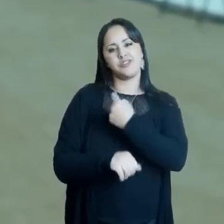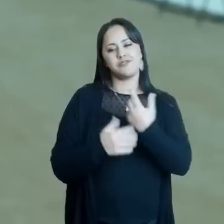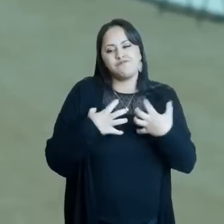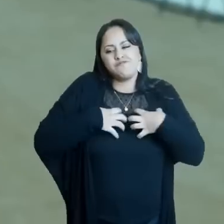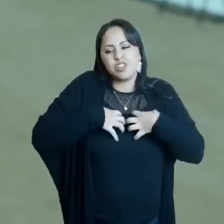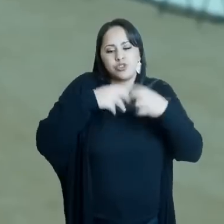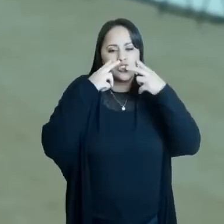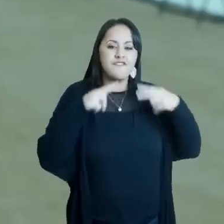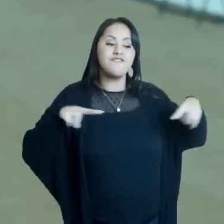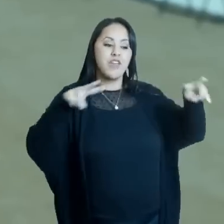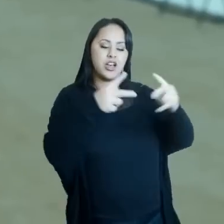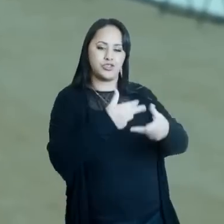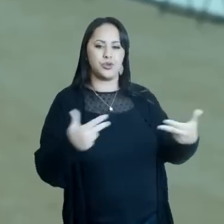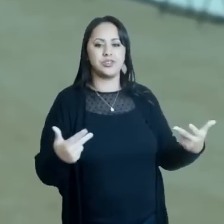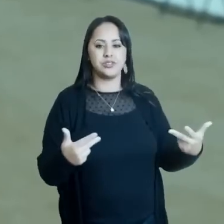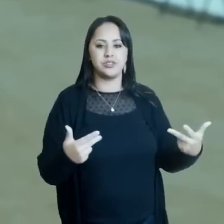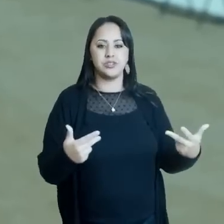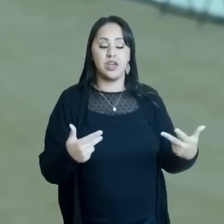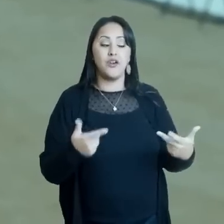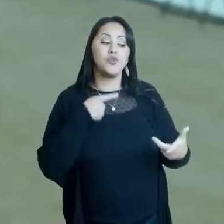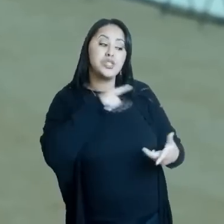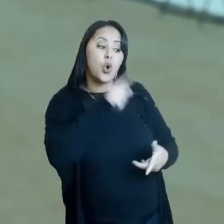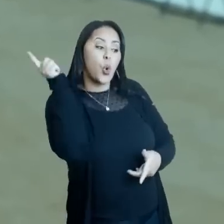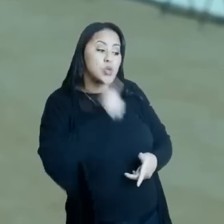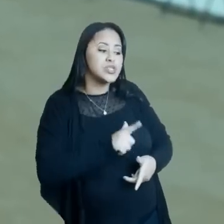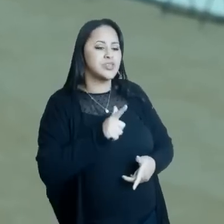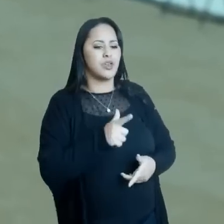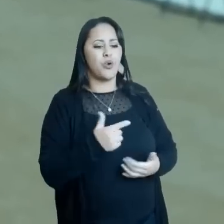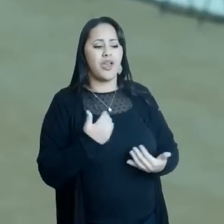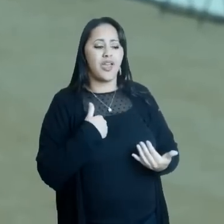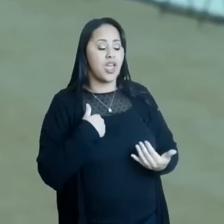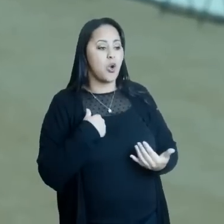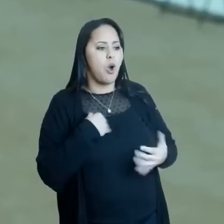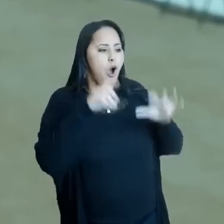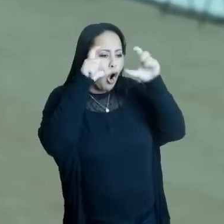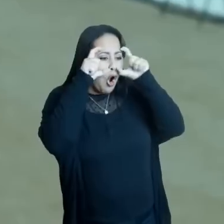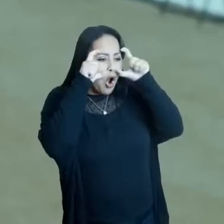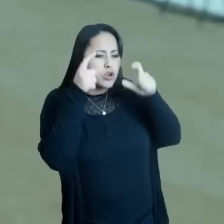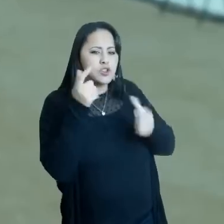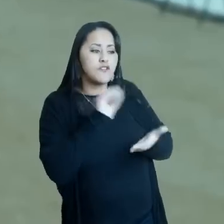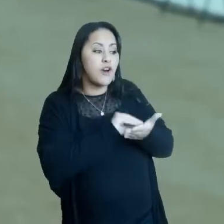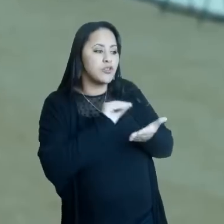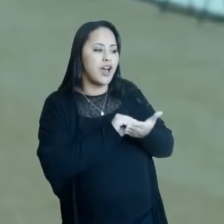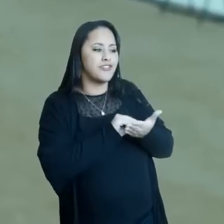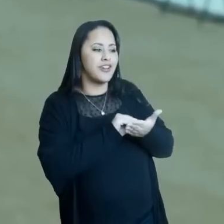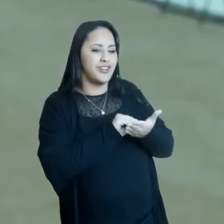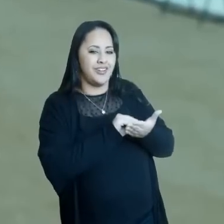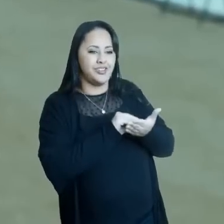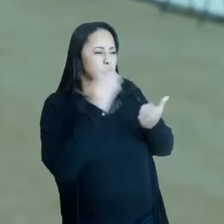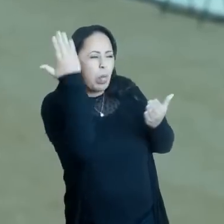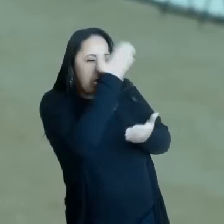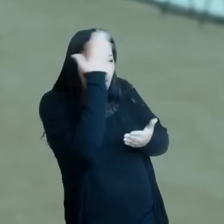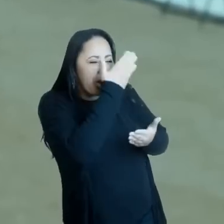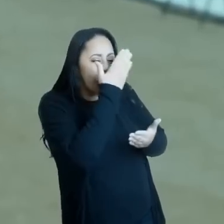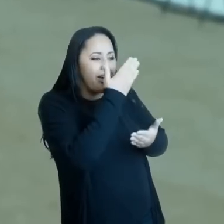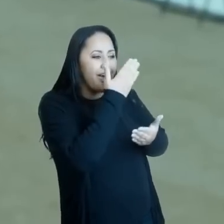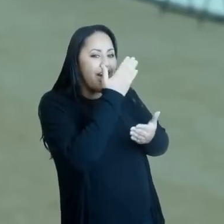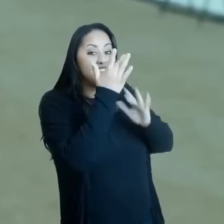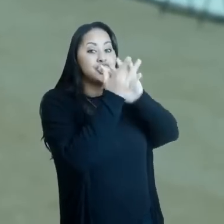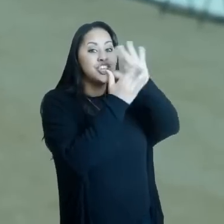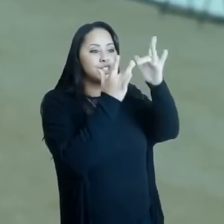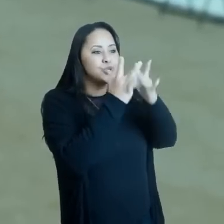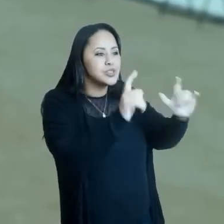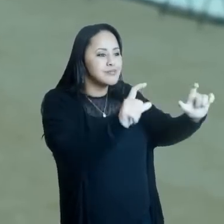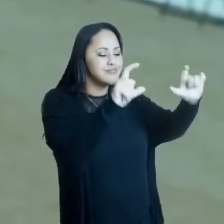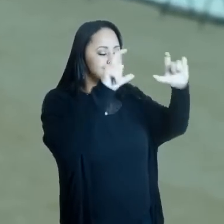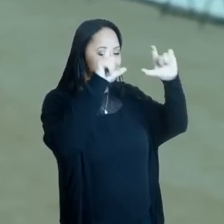coisas. Então, você conseguiu fazer exatamente isso aqui. Eu estava sem óculos e você me colocou o óculos de Jesus e eu